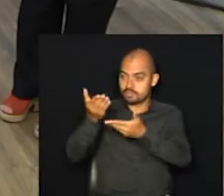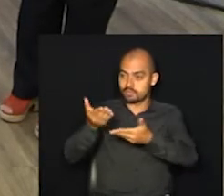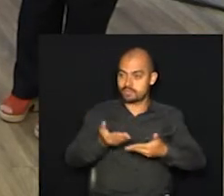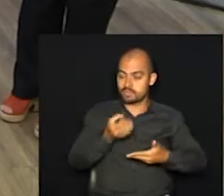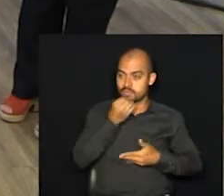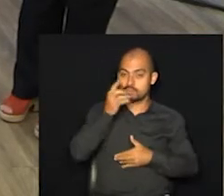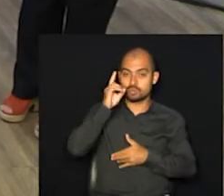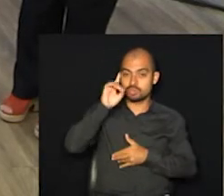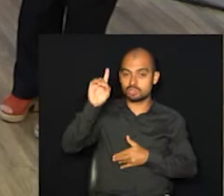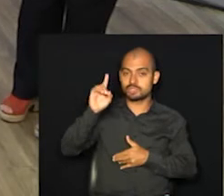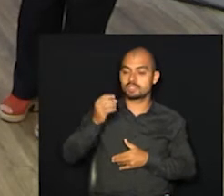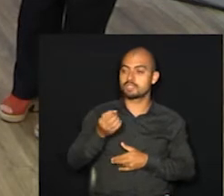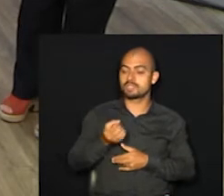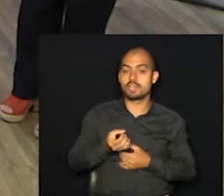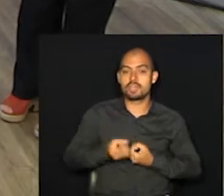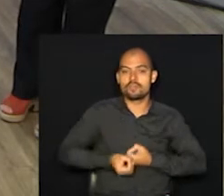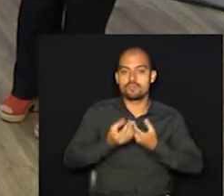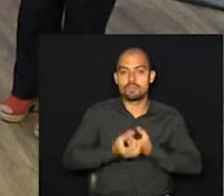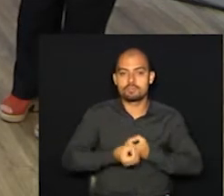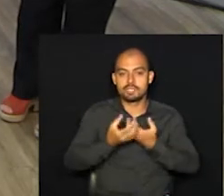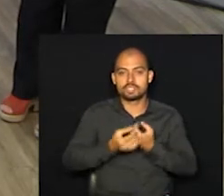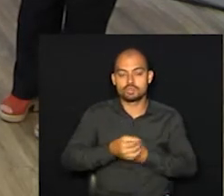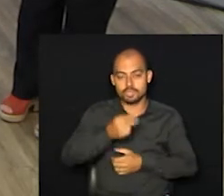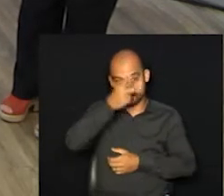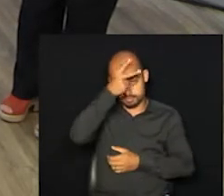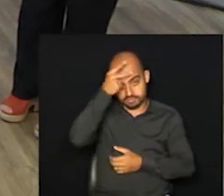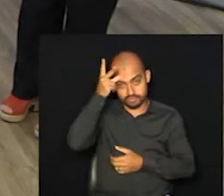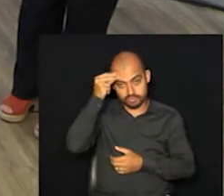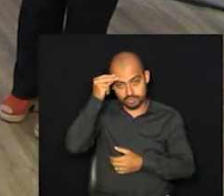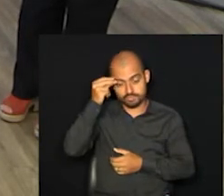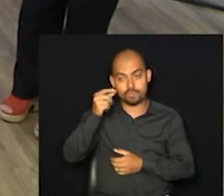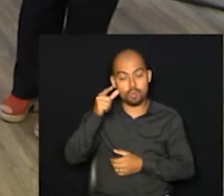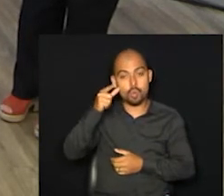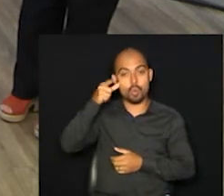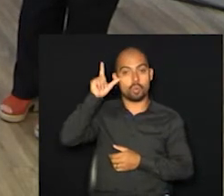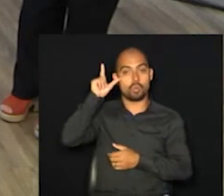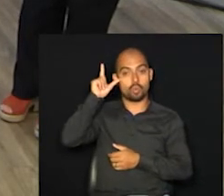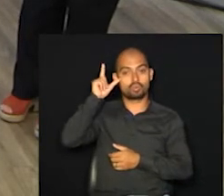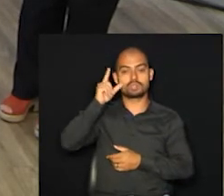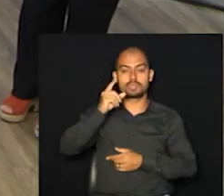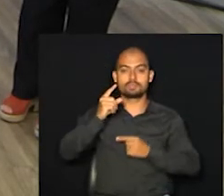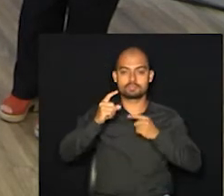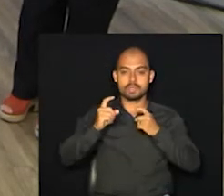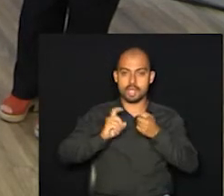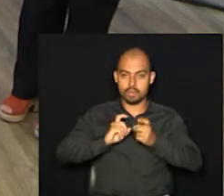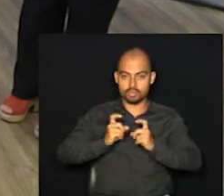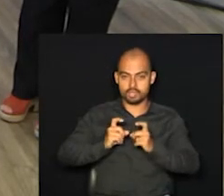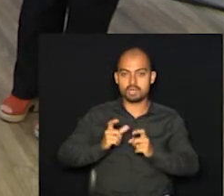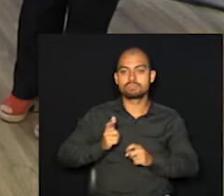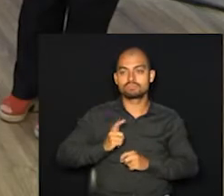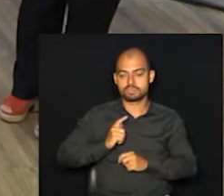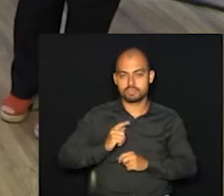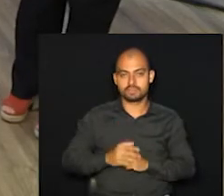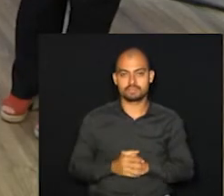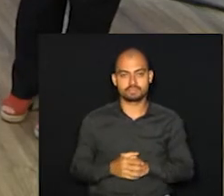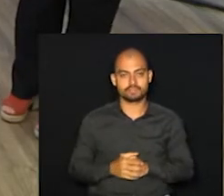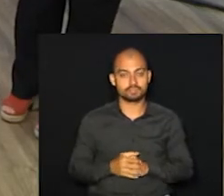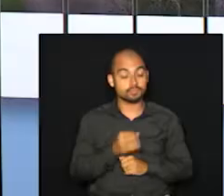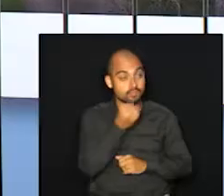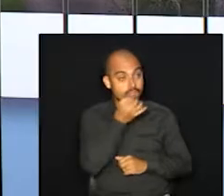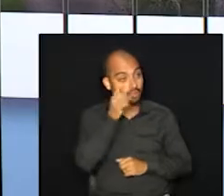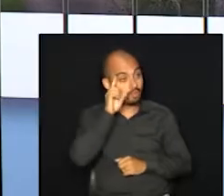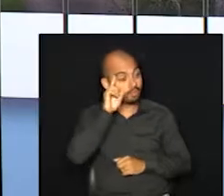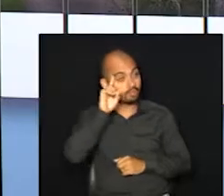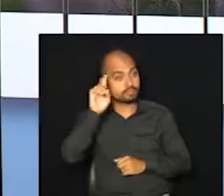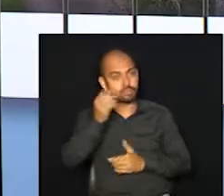dia, com as notícias do Legislativo, porque ontem nós tivemos as reuniões extraordinárias, né, Mina? Bom dia, Gabriel. Bom